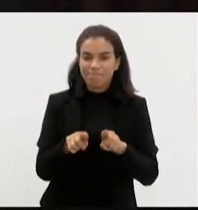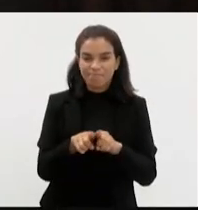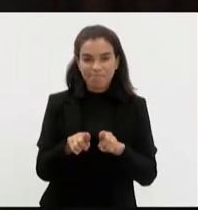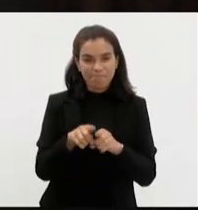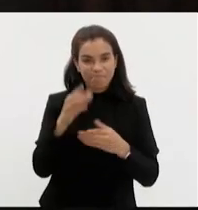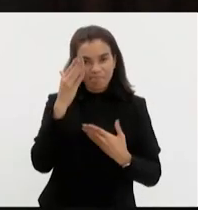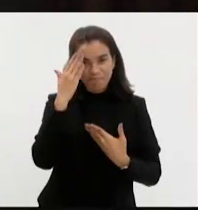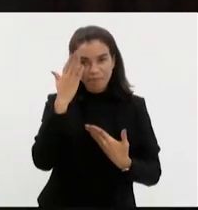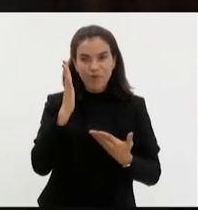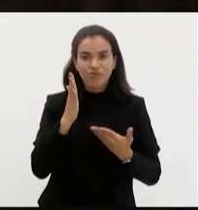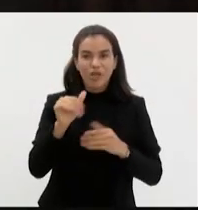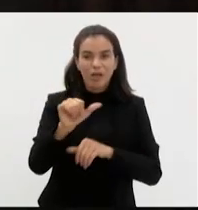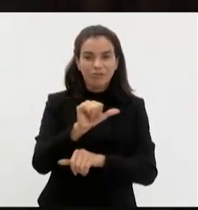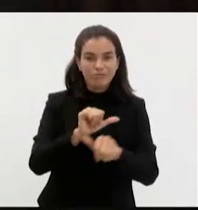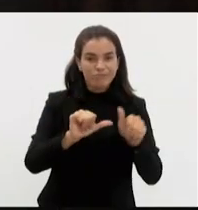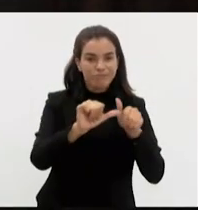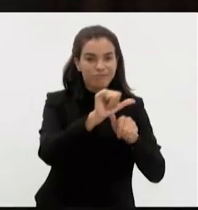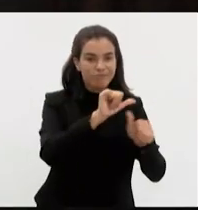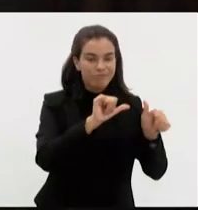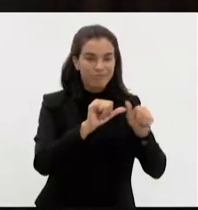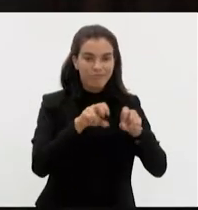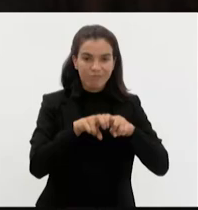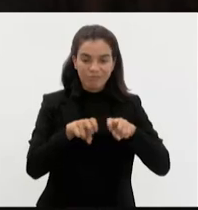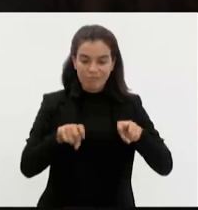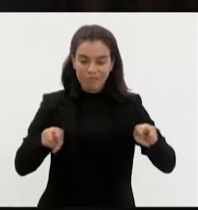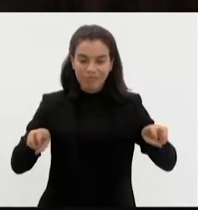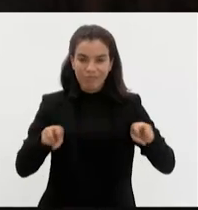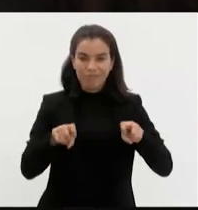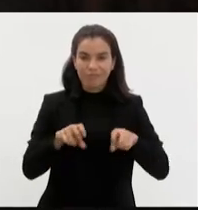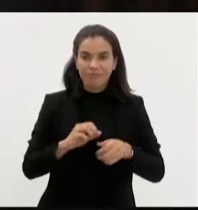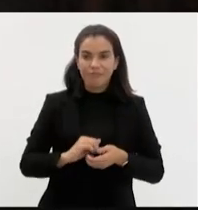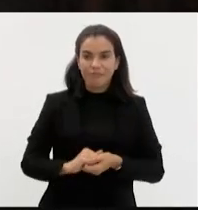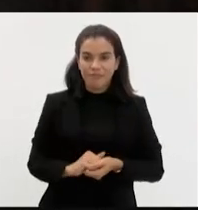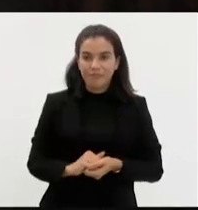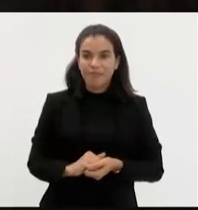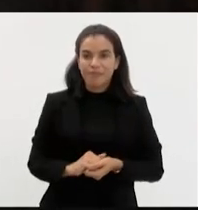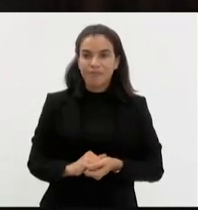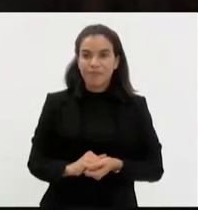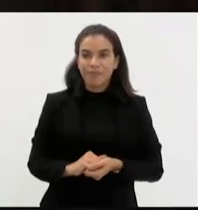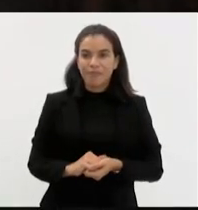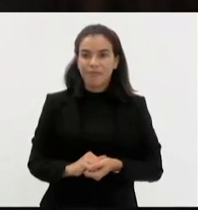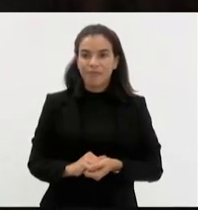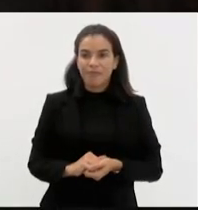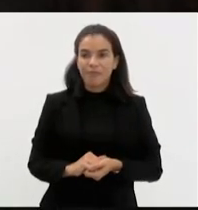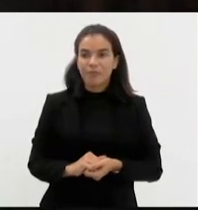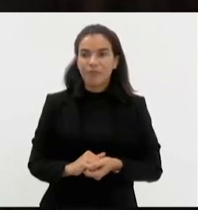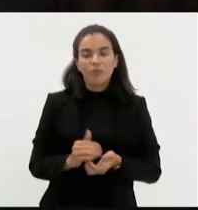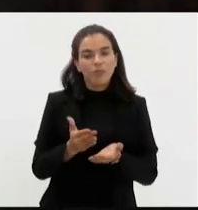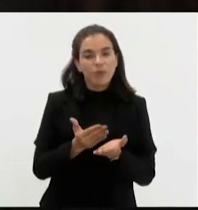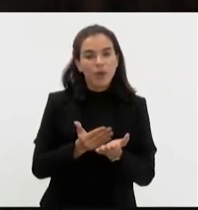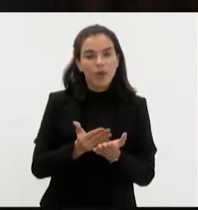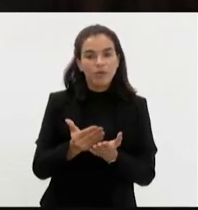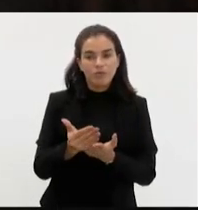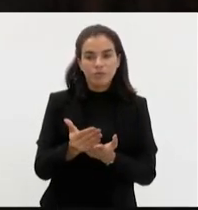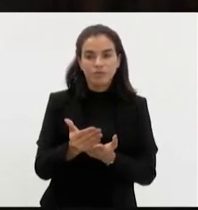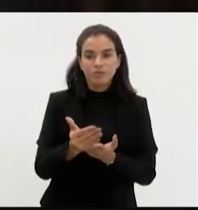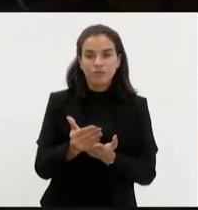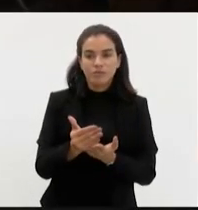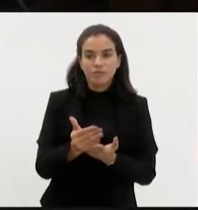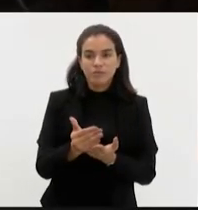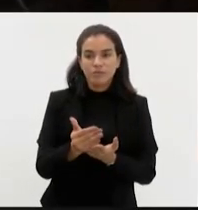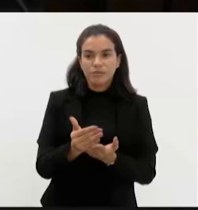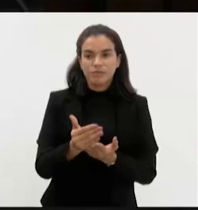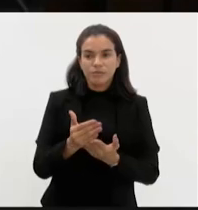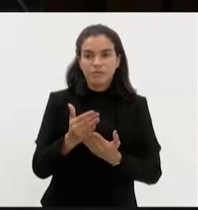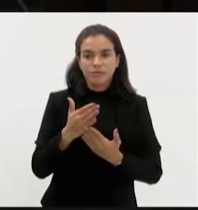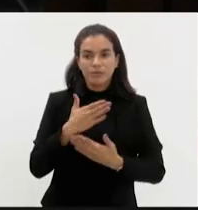recomposta eh pela desembargadora eh e começo eh a